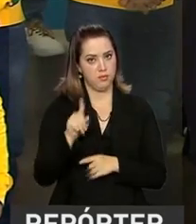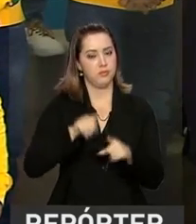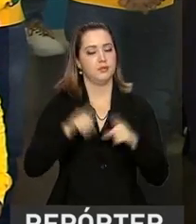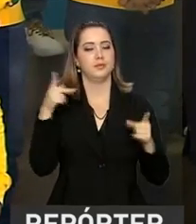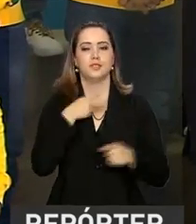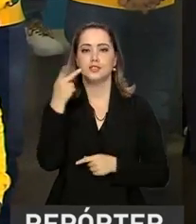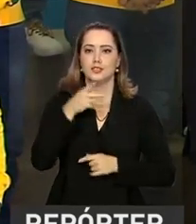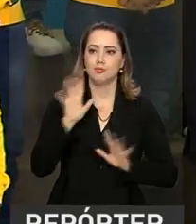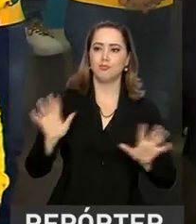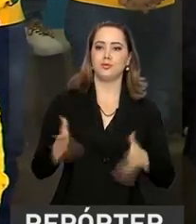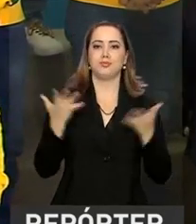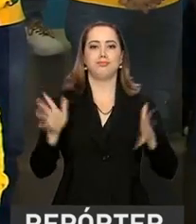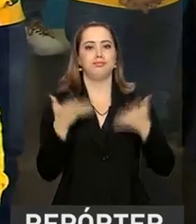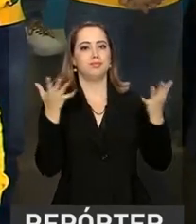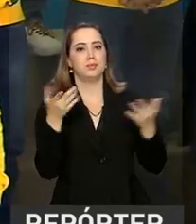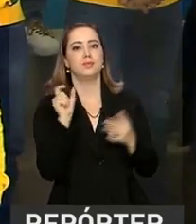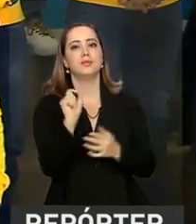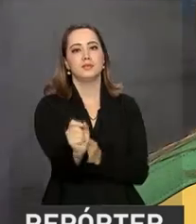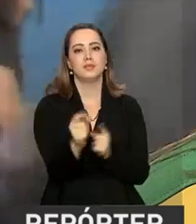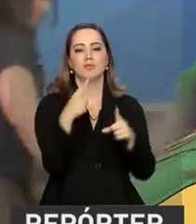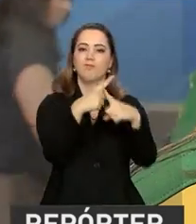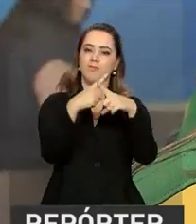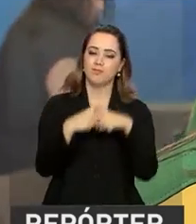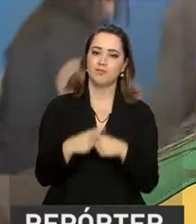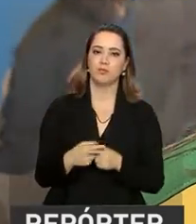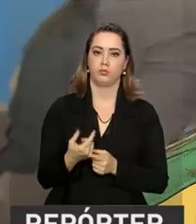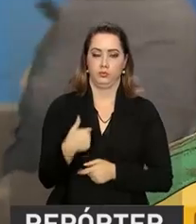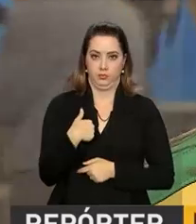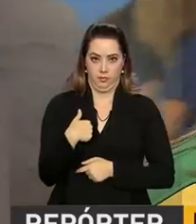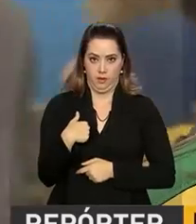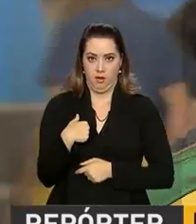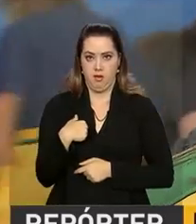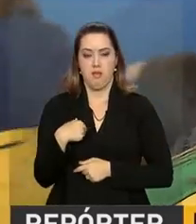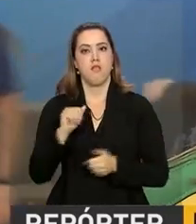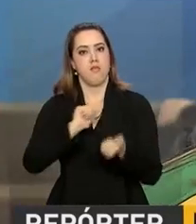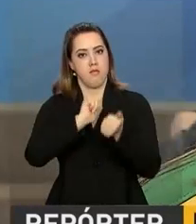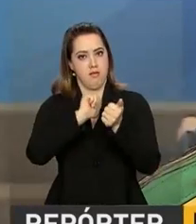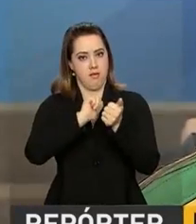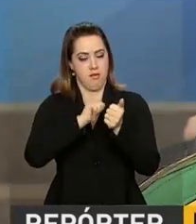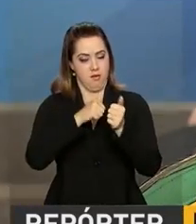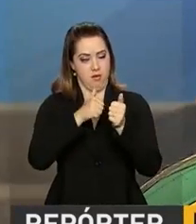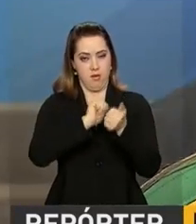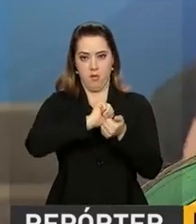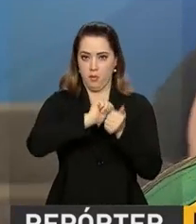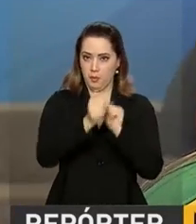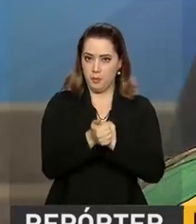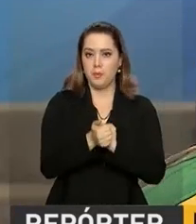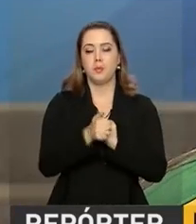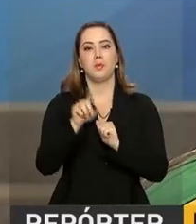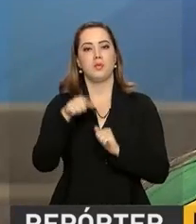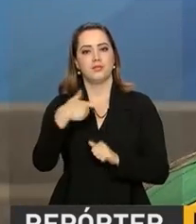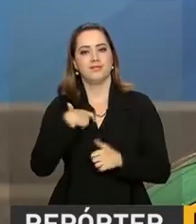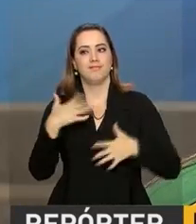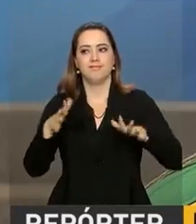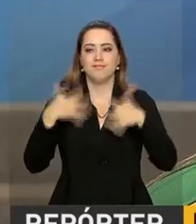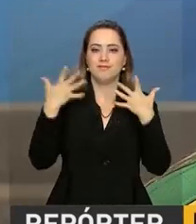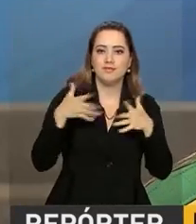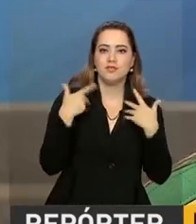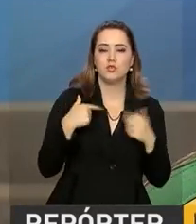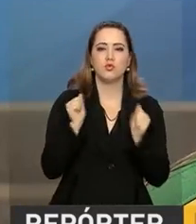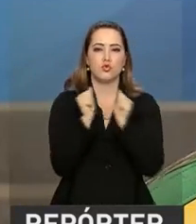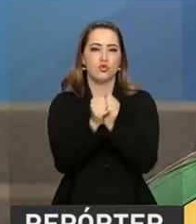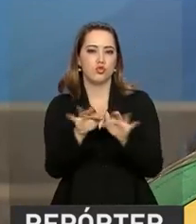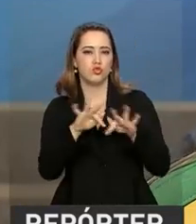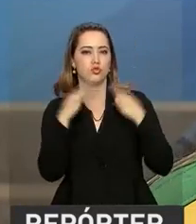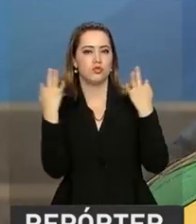é um estímulo a mais para a competição. Eu sou uma atleta que me motivo com os meus familiares e amigos e toda a torcida